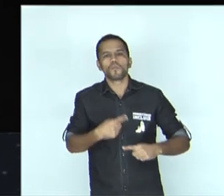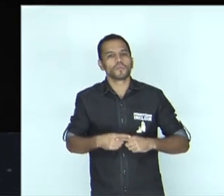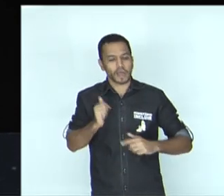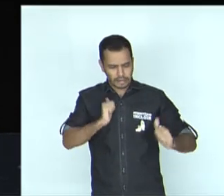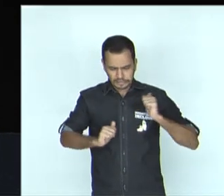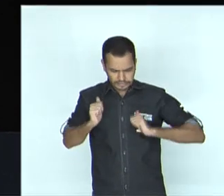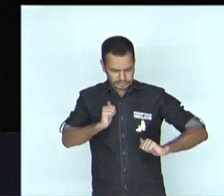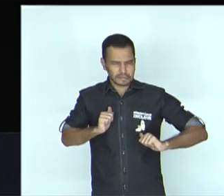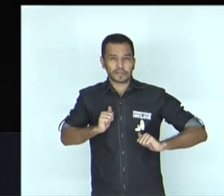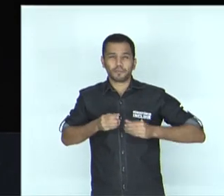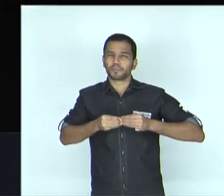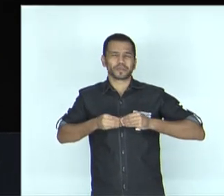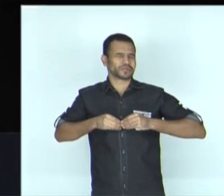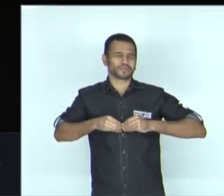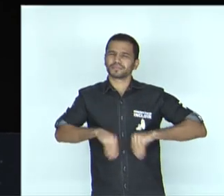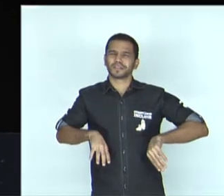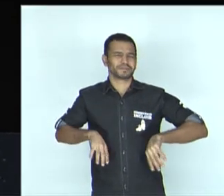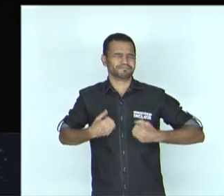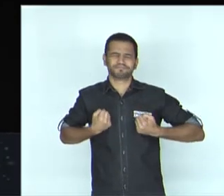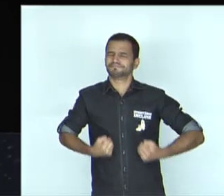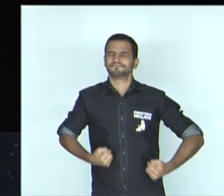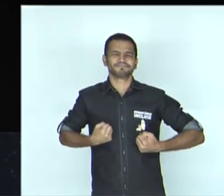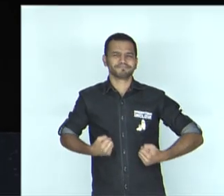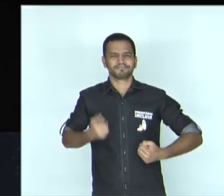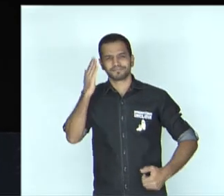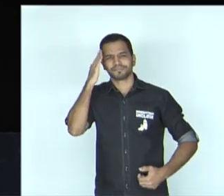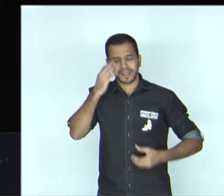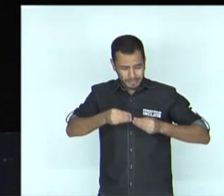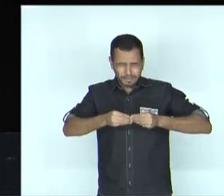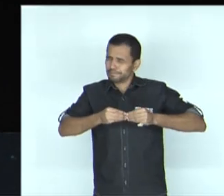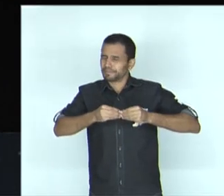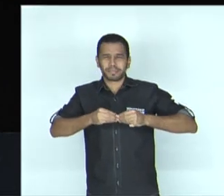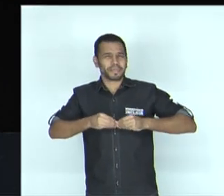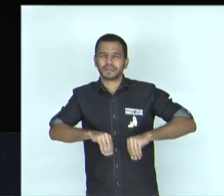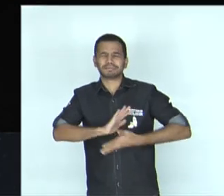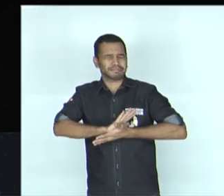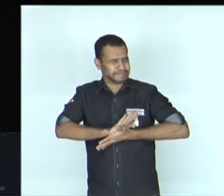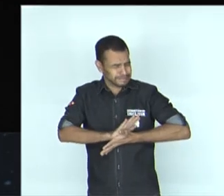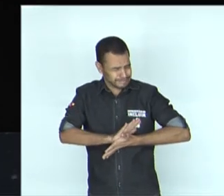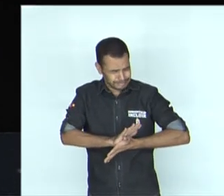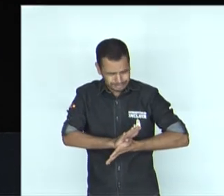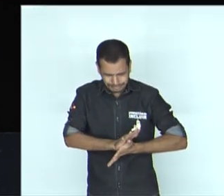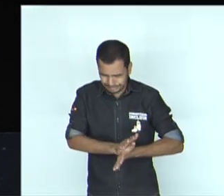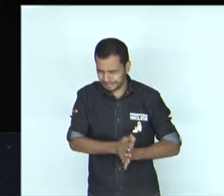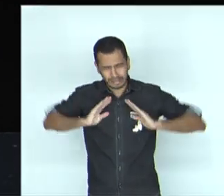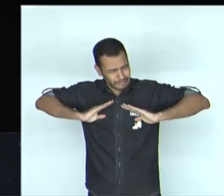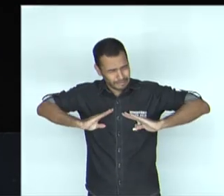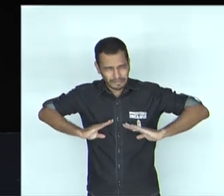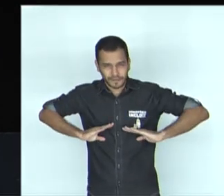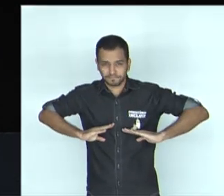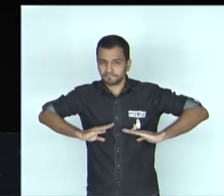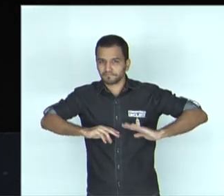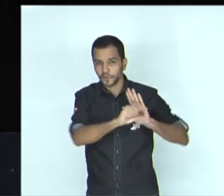o prejudica ainda mais. A ansiedade acaba com você. Olha o versículo 37.